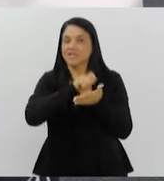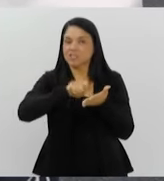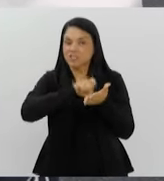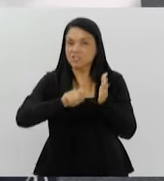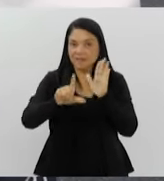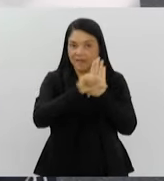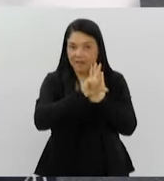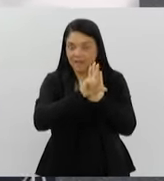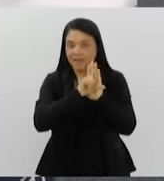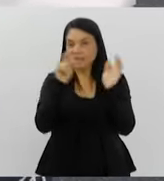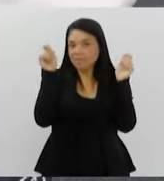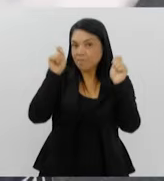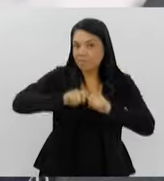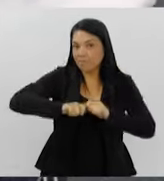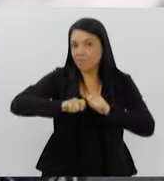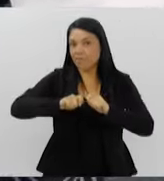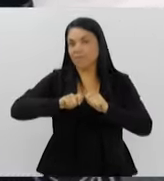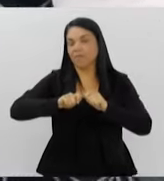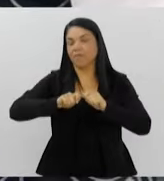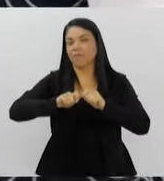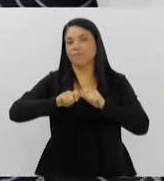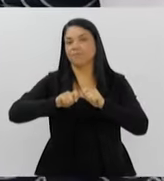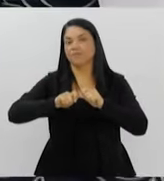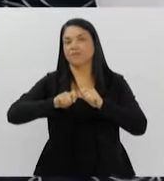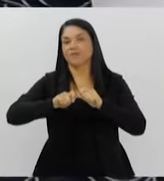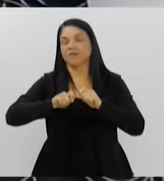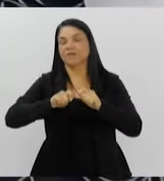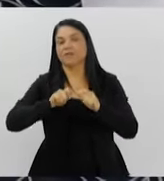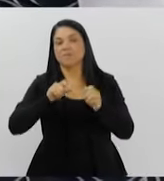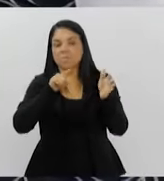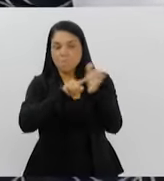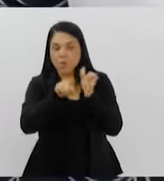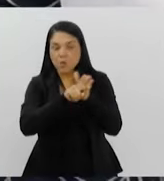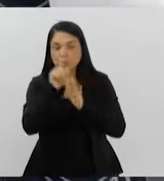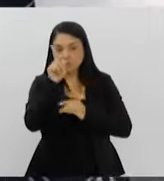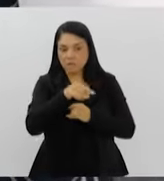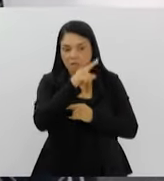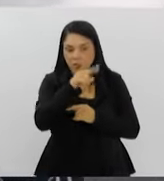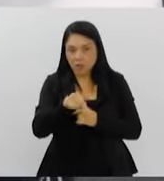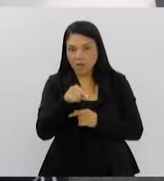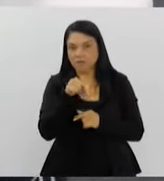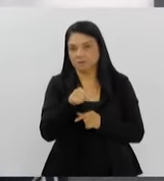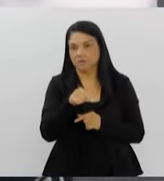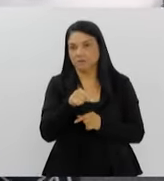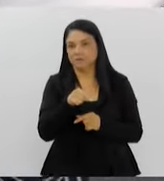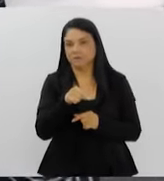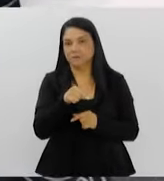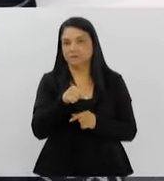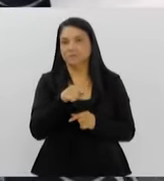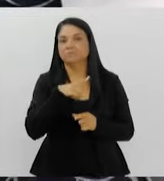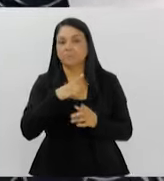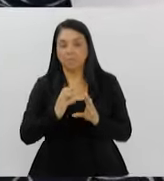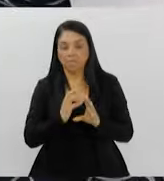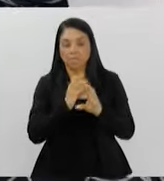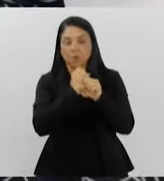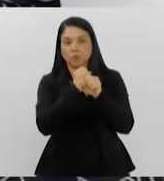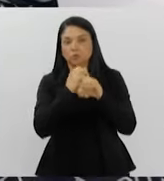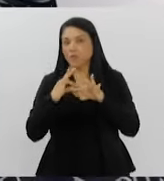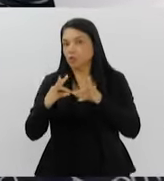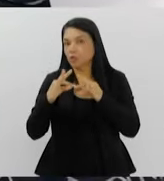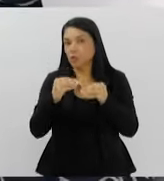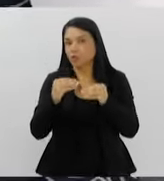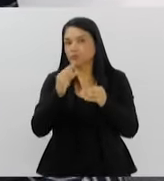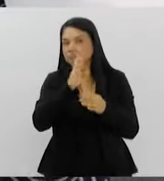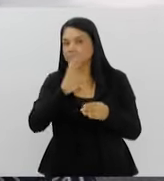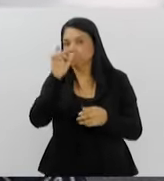hipótese de que questões anuladas tem que vigir né os pontos para todos aqueles que